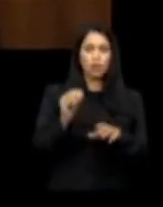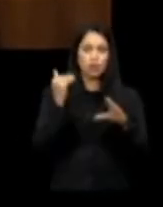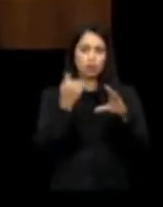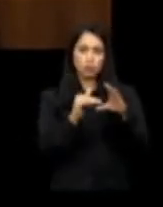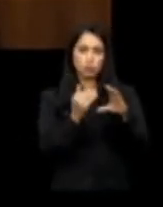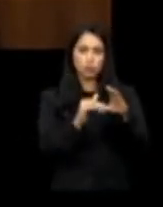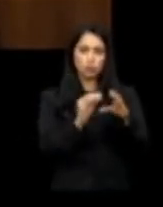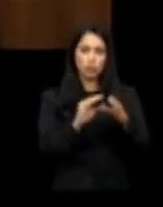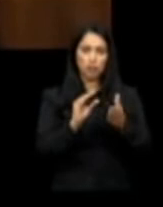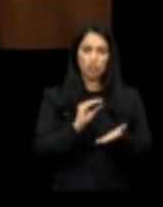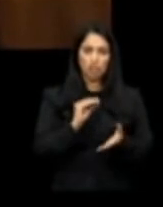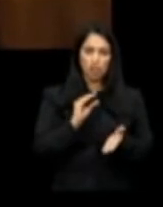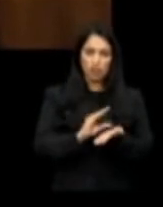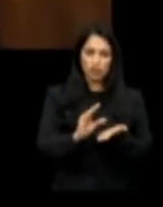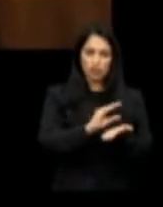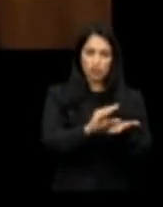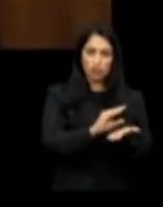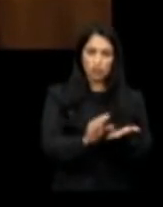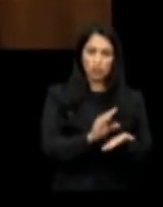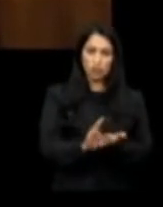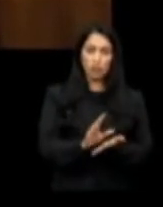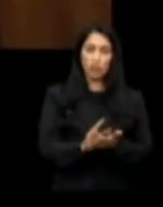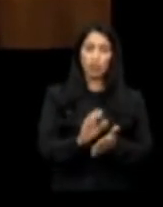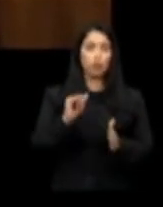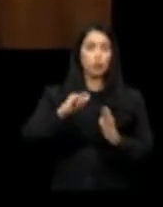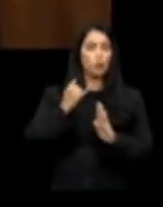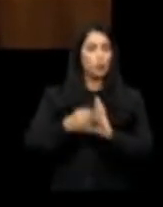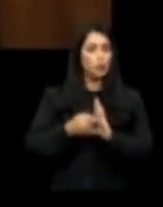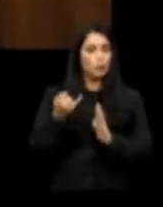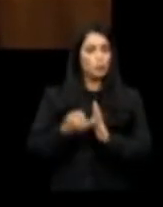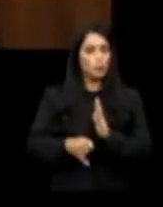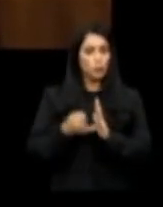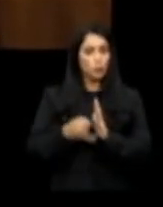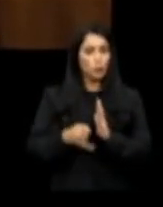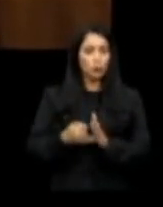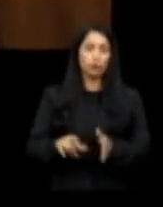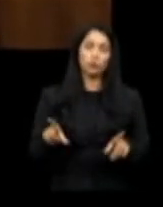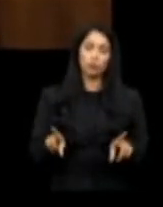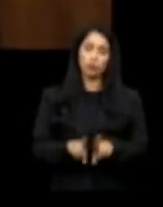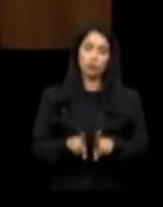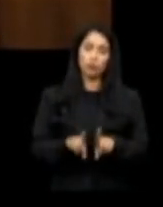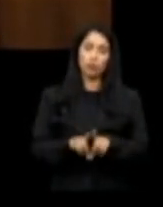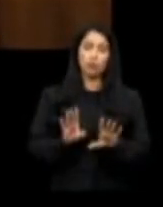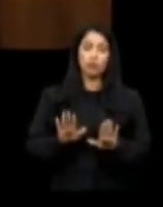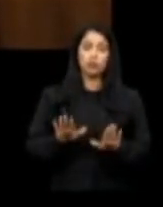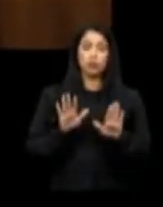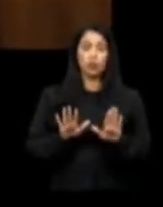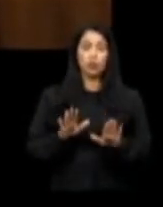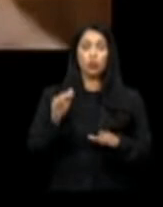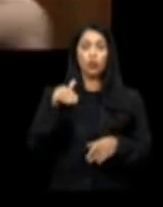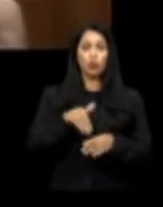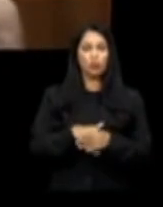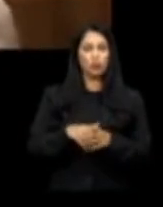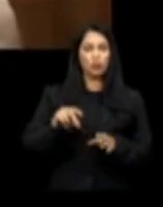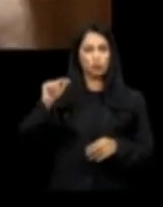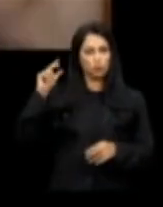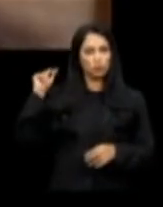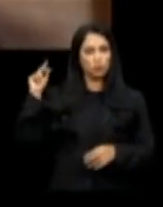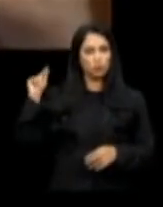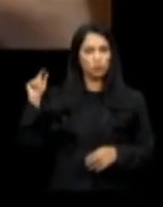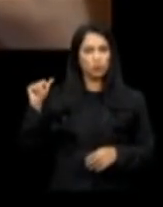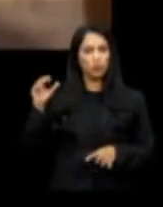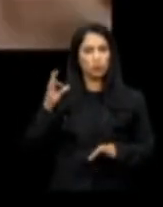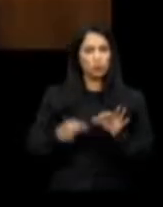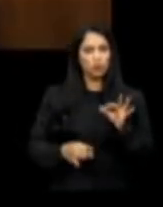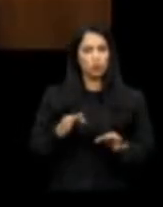e, em especial, a recuperação de tributos pagos indevidamente. No voto vogal que proferi na ocasião,